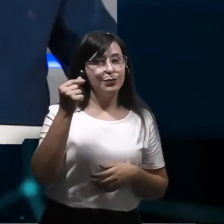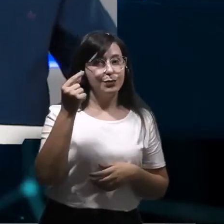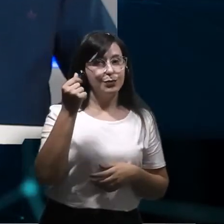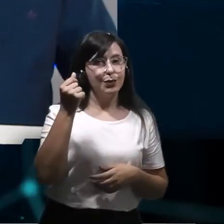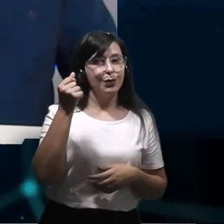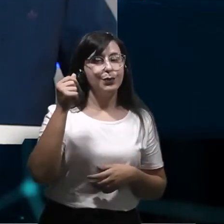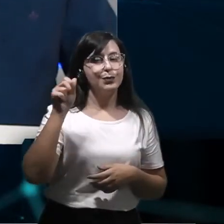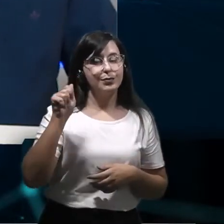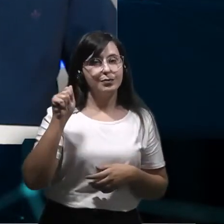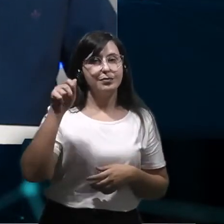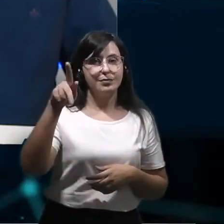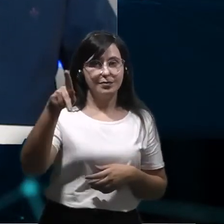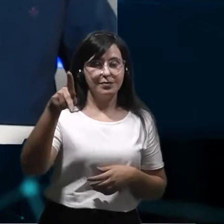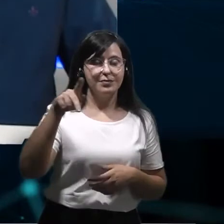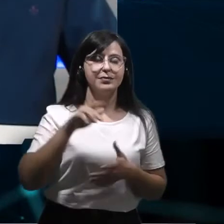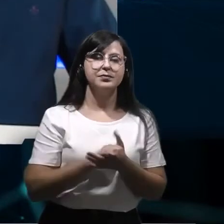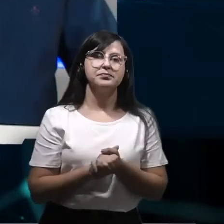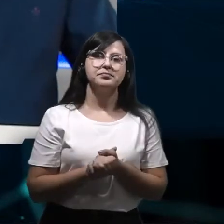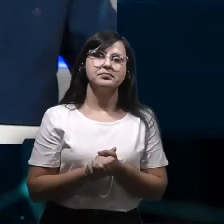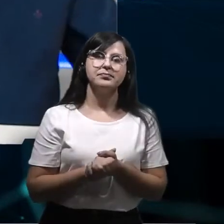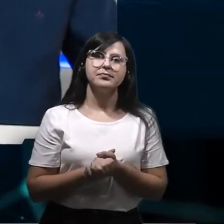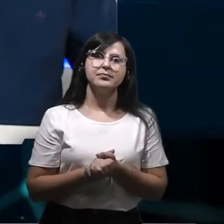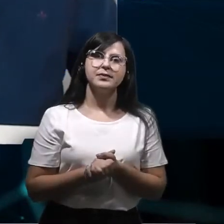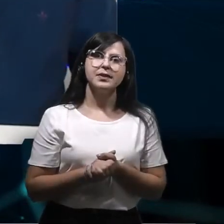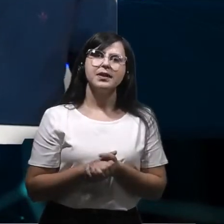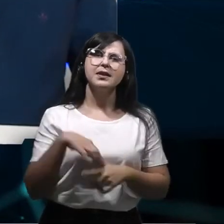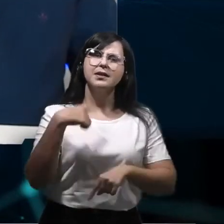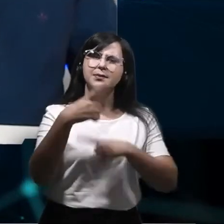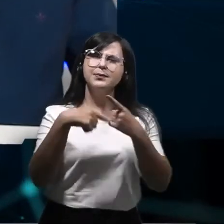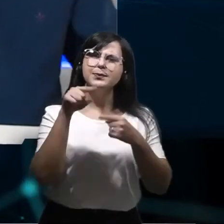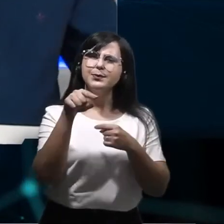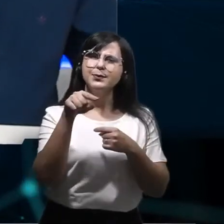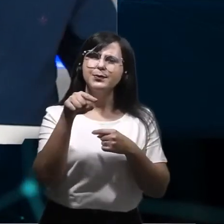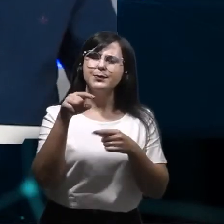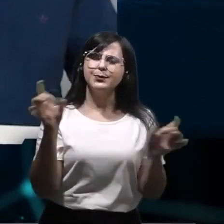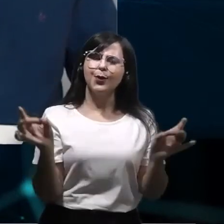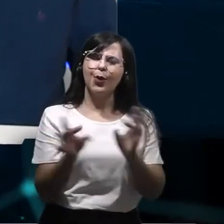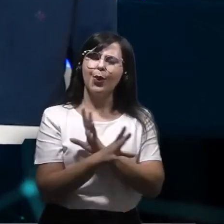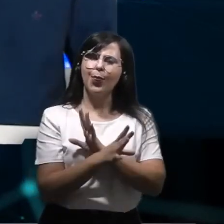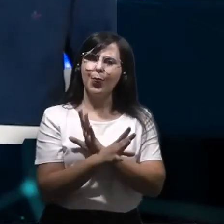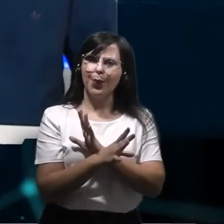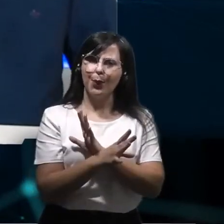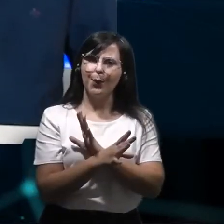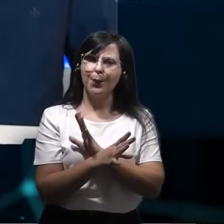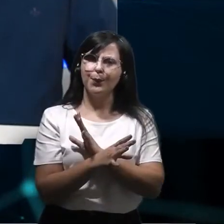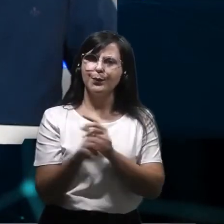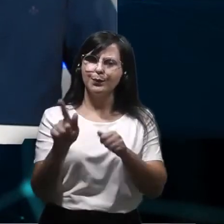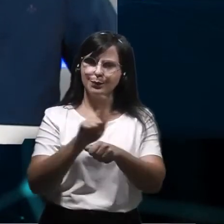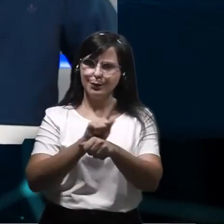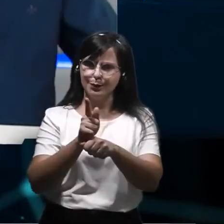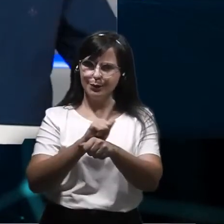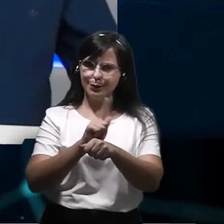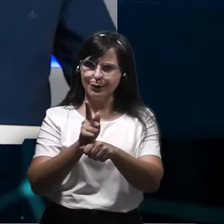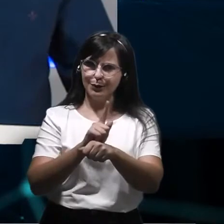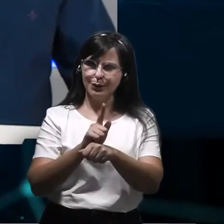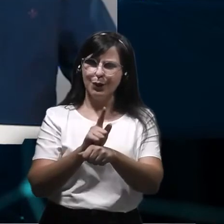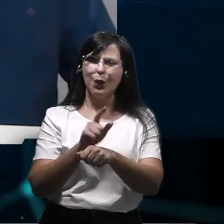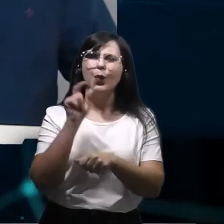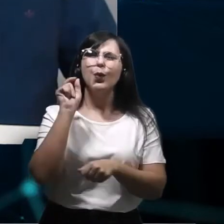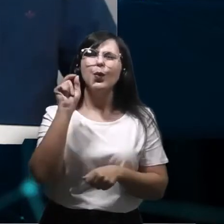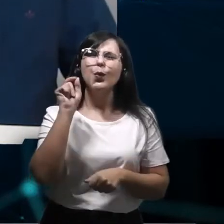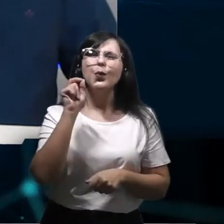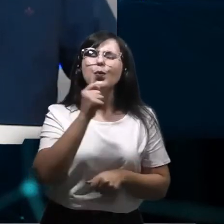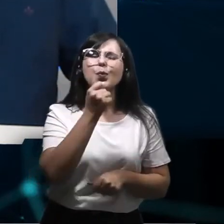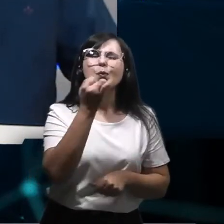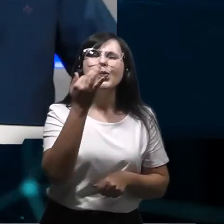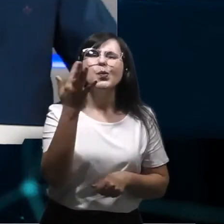teve a sua gestão. Quando ele passou para o prefeito Dr. S, na época, que foi em 2008, qual foi o saldo, se